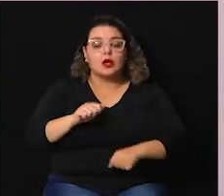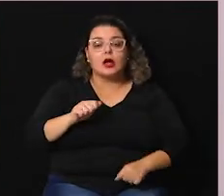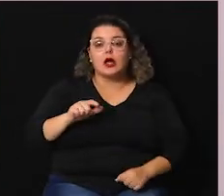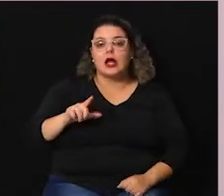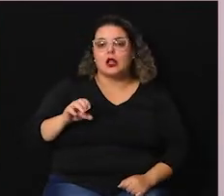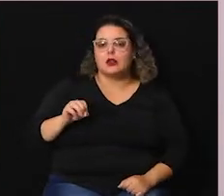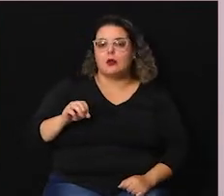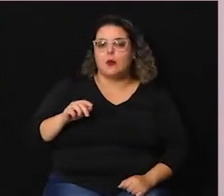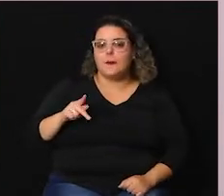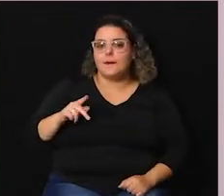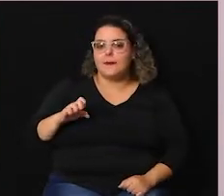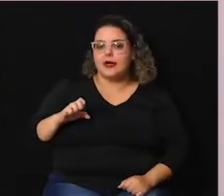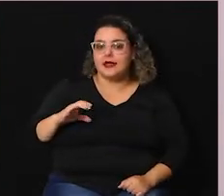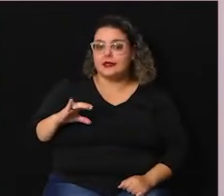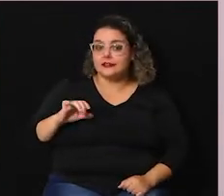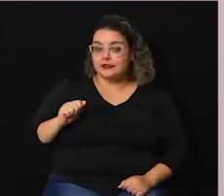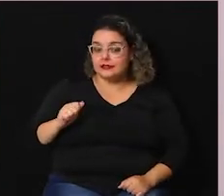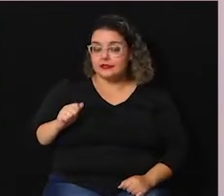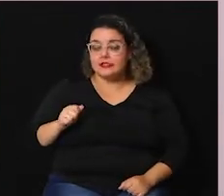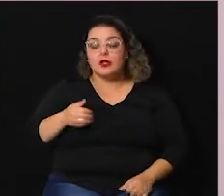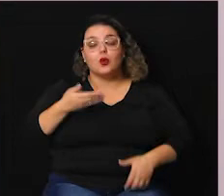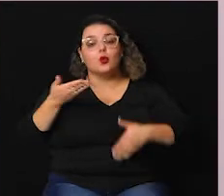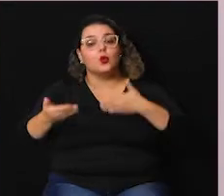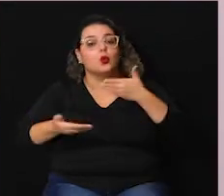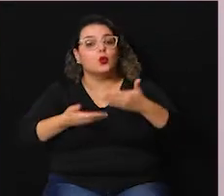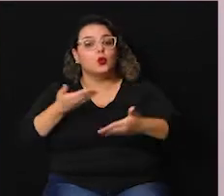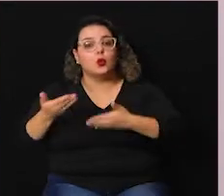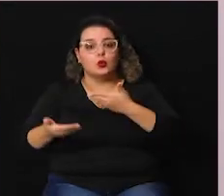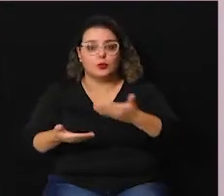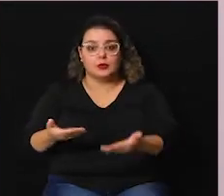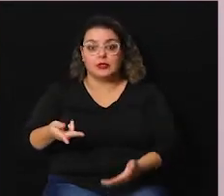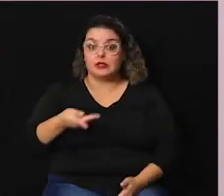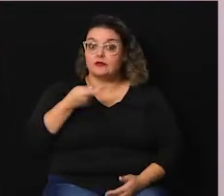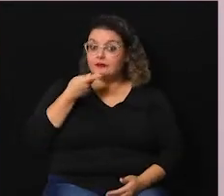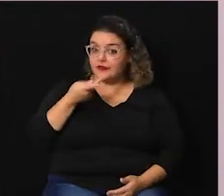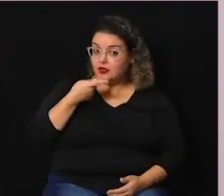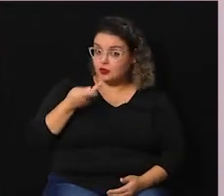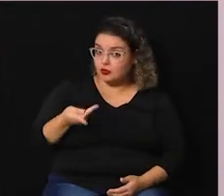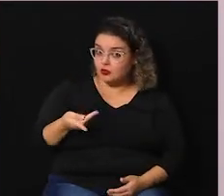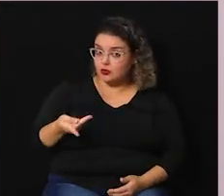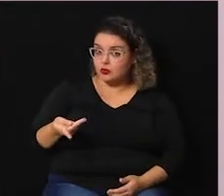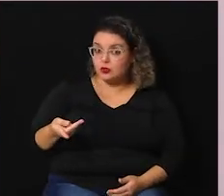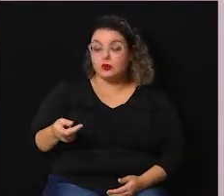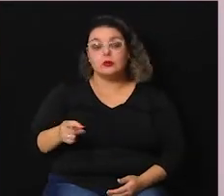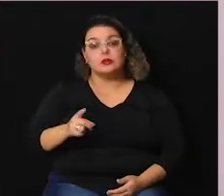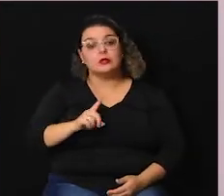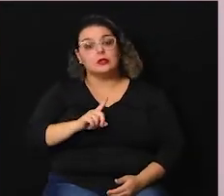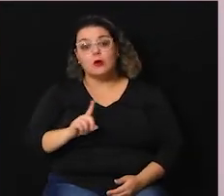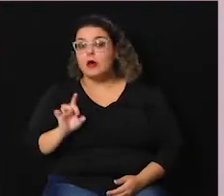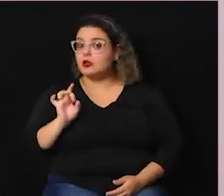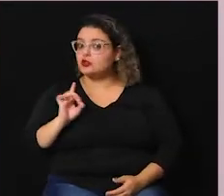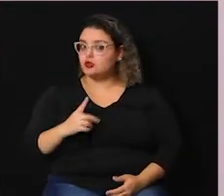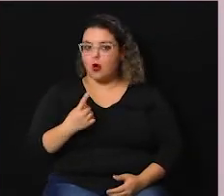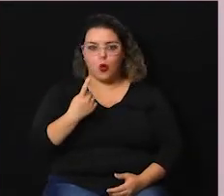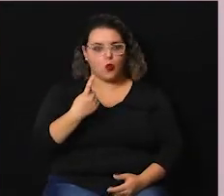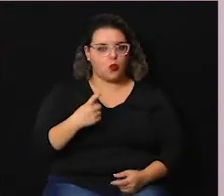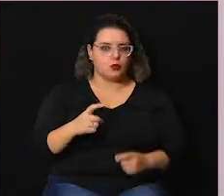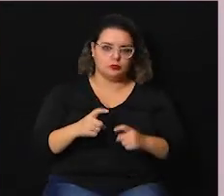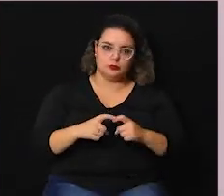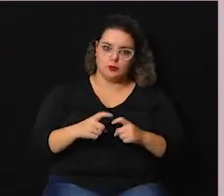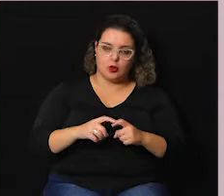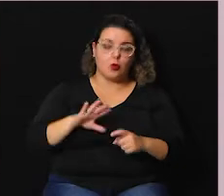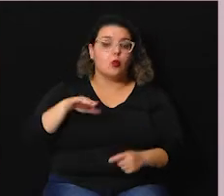alopecia. Falamos sobre tratamento e o que ele falou muito é que não é só um médico que a gente tem que